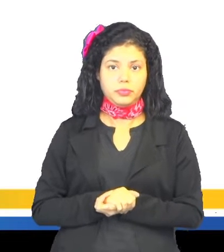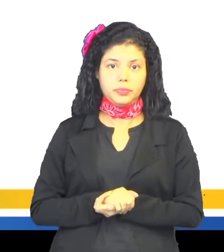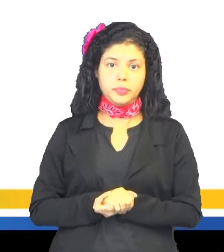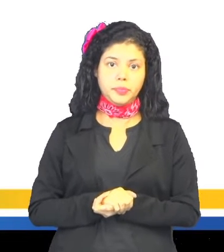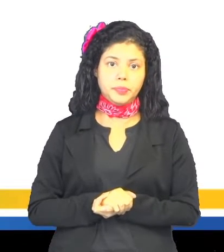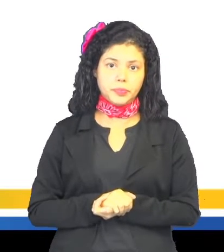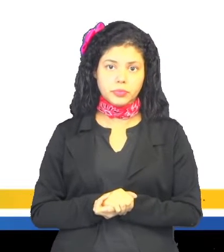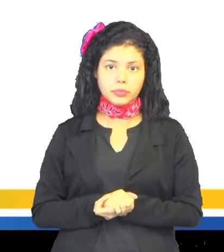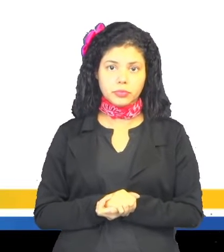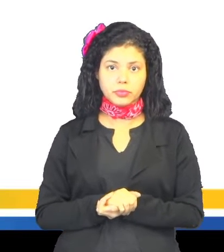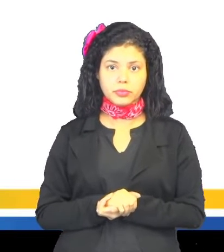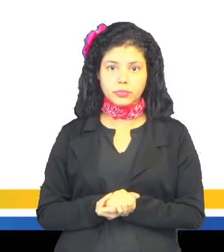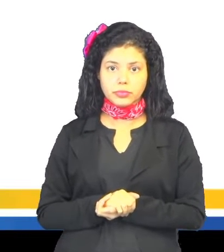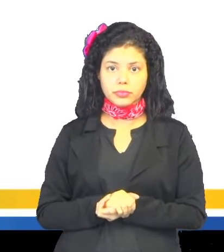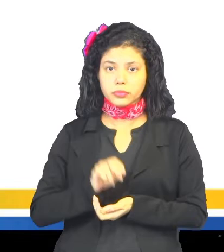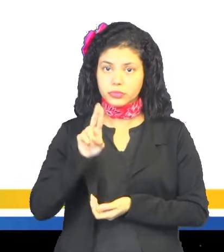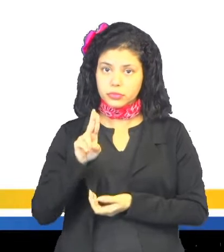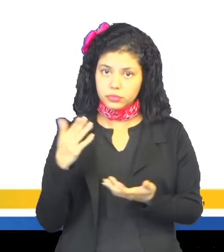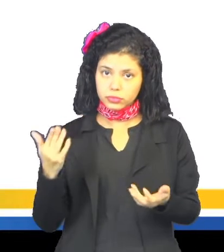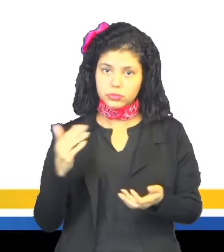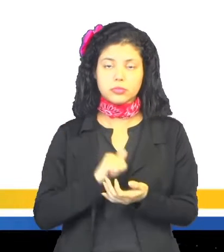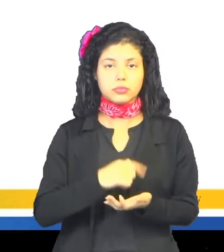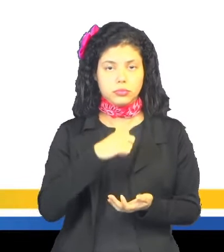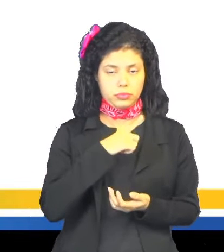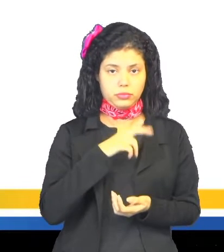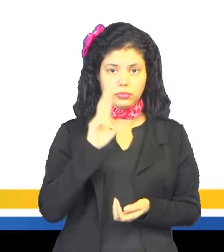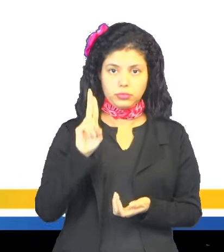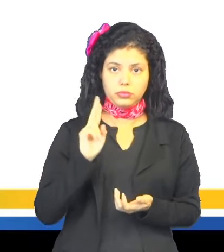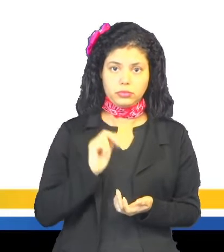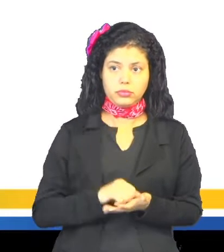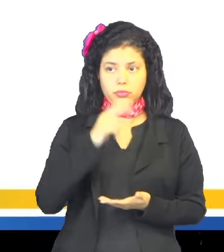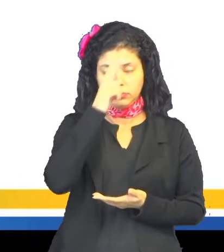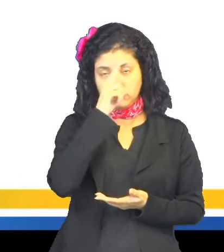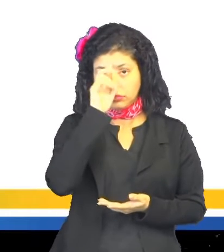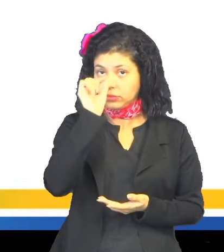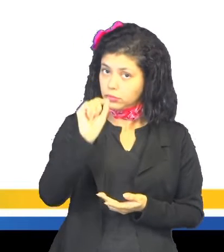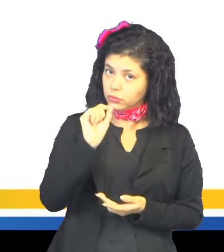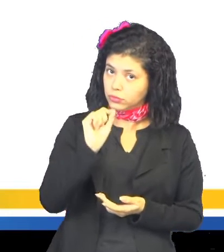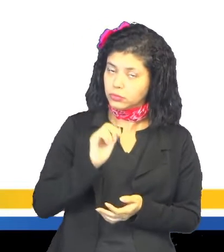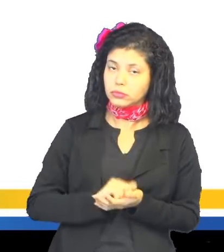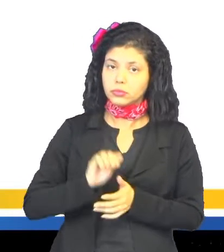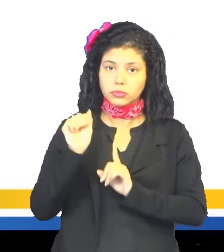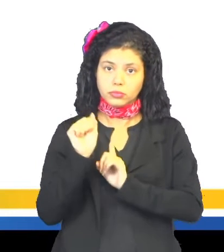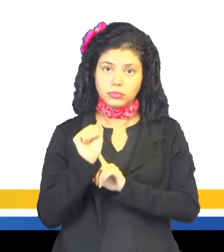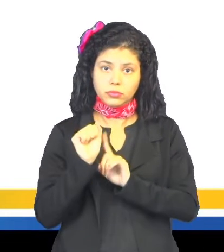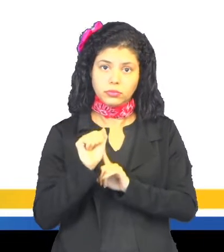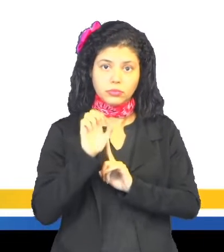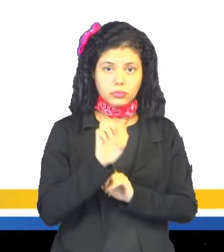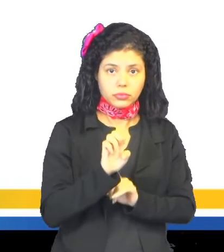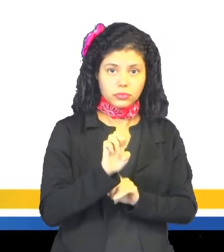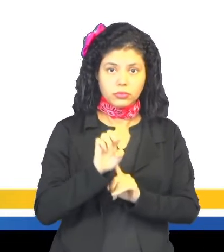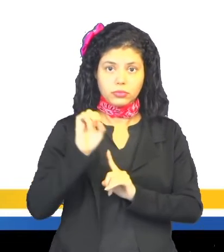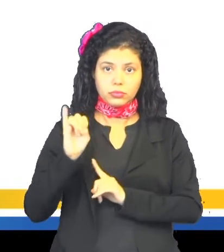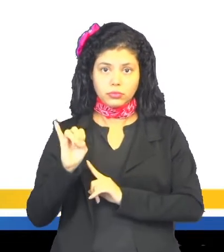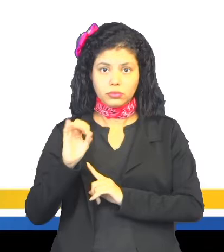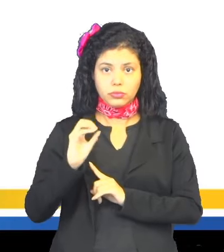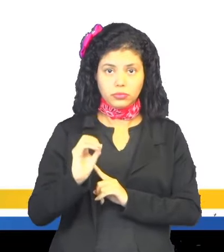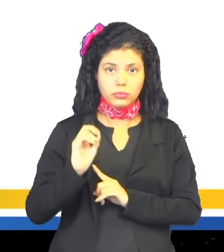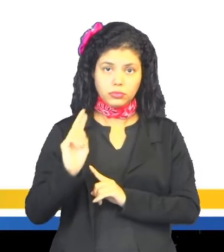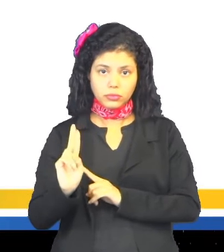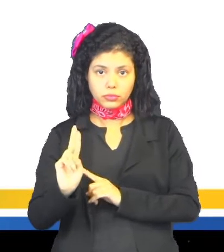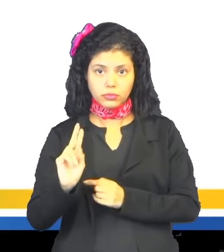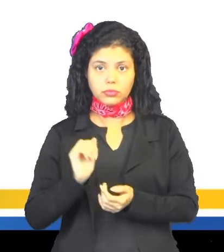u.k. não sei Por algum motivo não tá ali na tela Mais também tem um lembrando o que o ar e o e